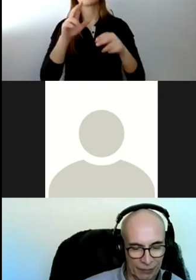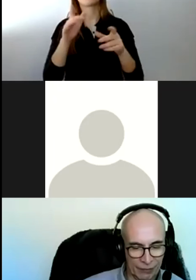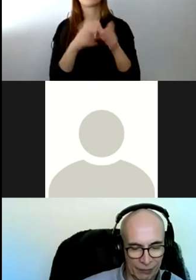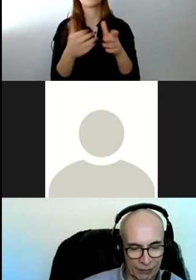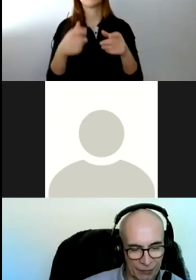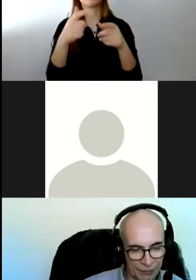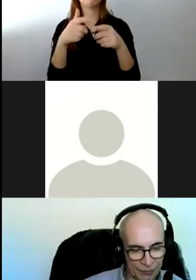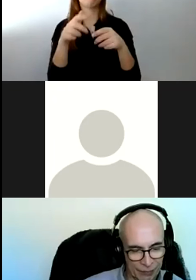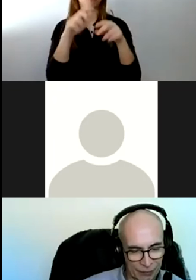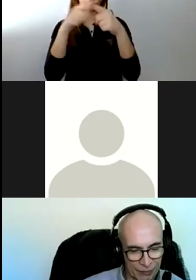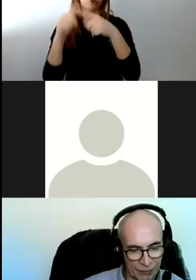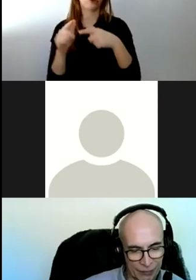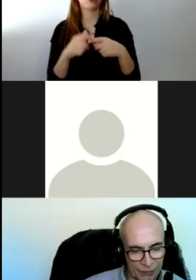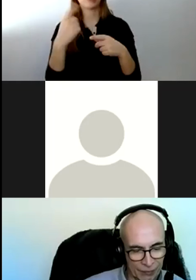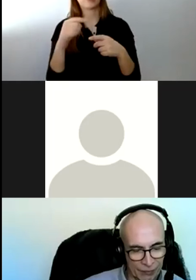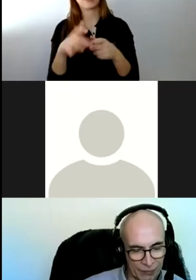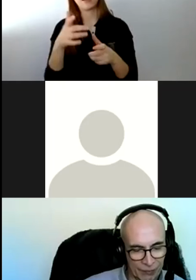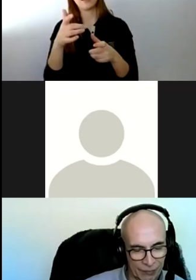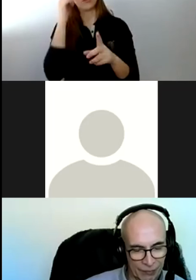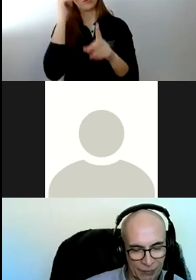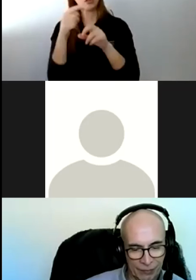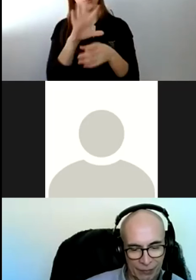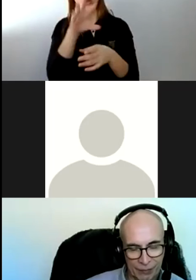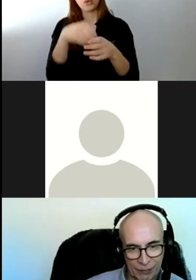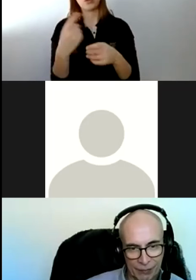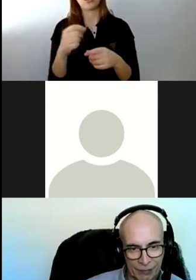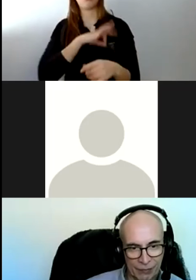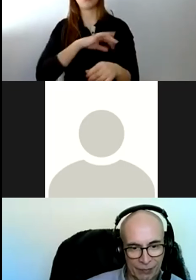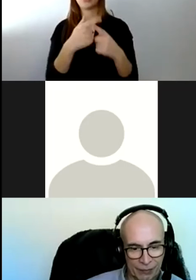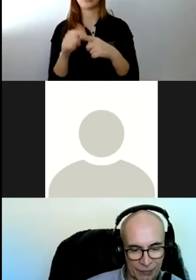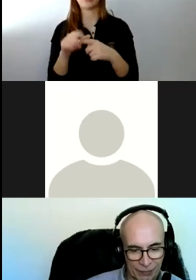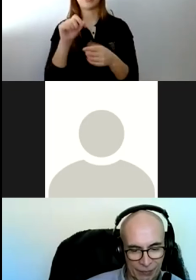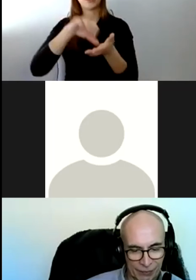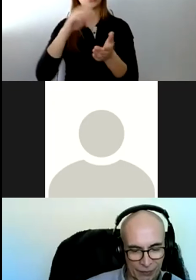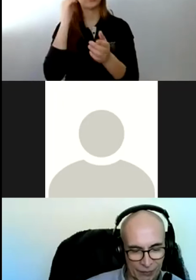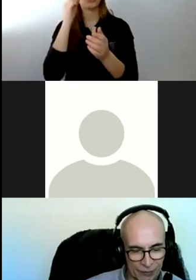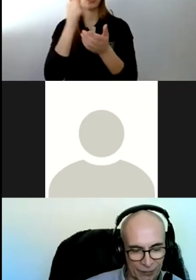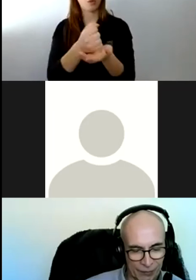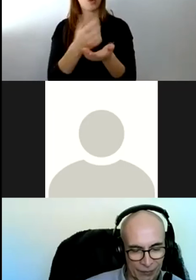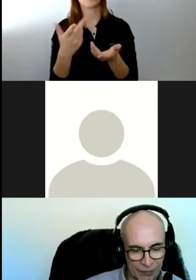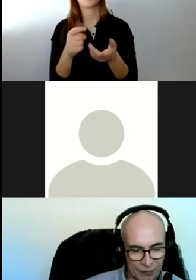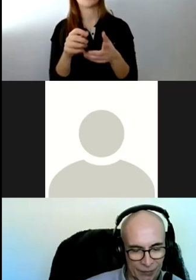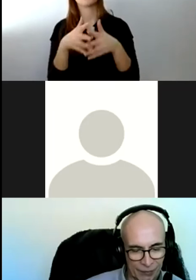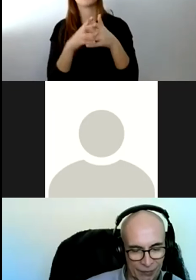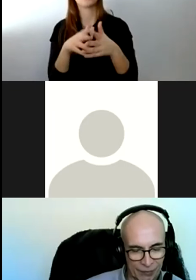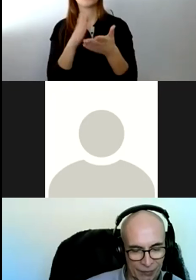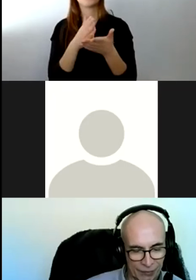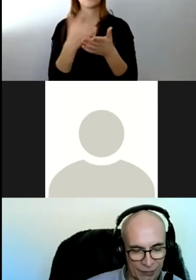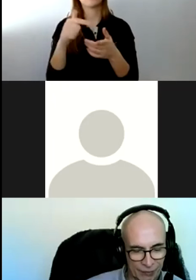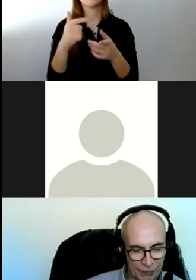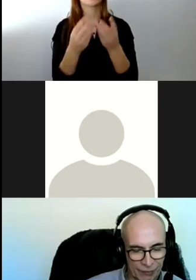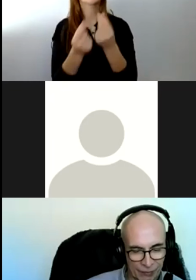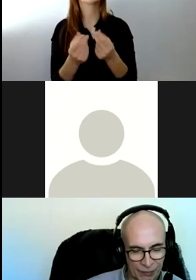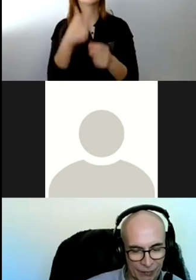inclusiva, com diversos profissionais, os centros de apoio à aprendizagem, estrutura de apoio à escola, que agregam um conjunto de recursos humanos e